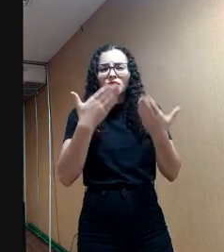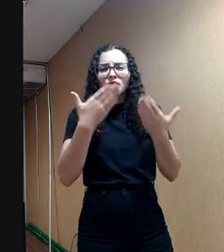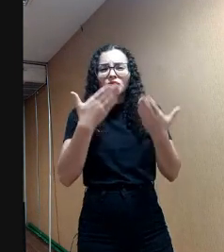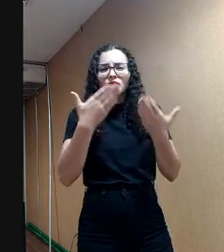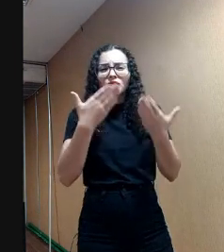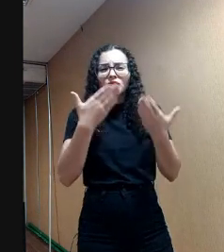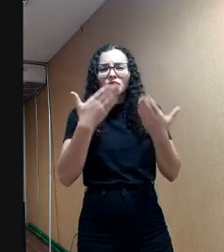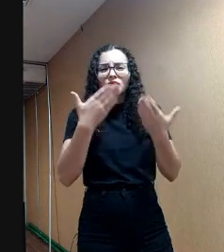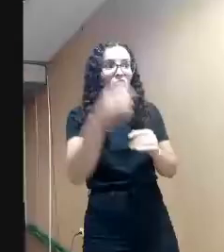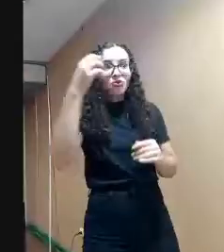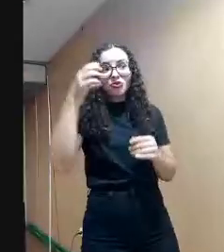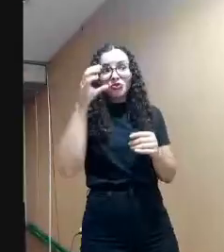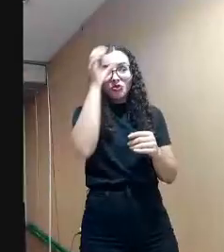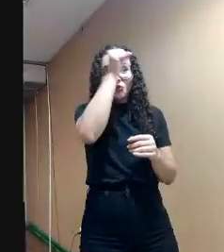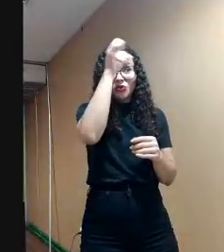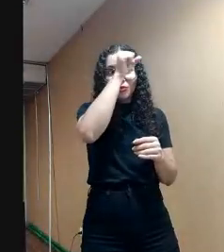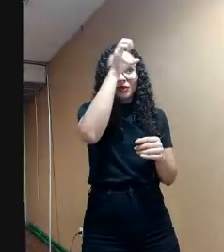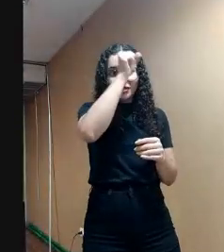saboreiem, né,